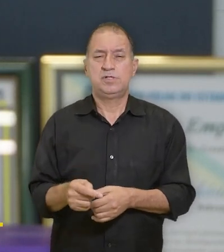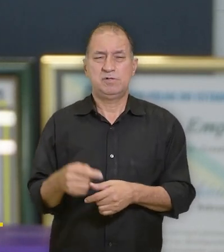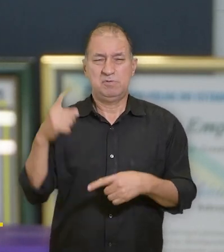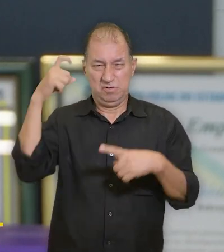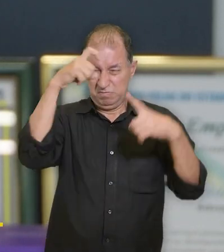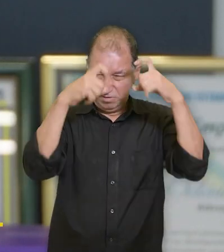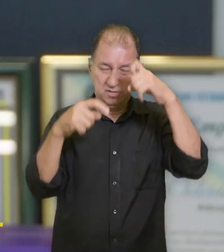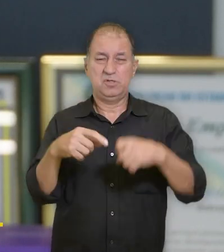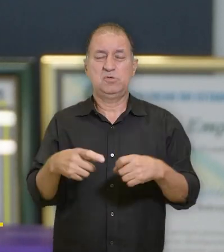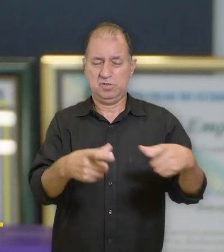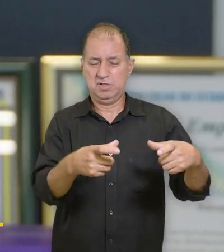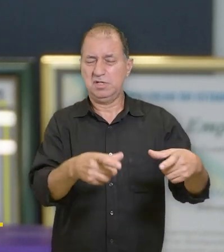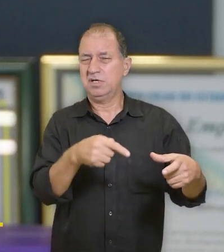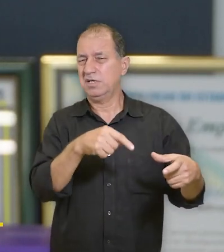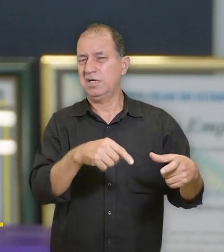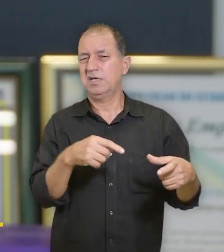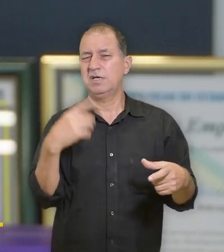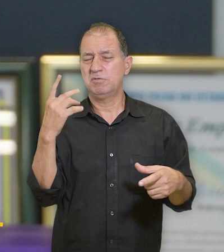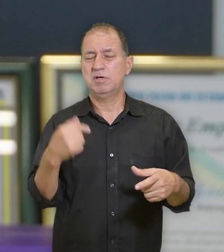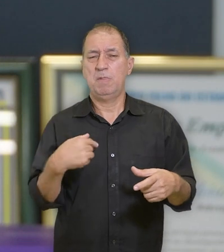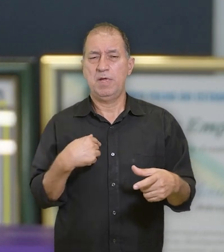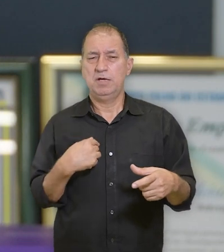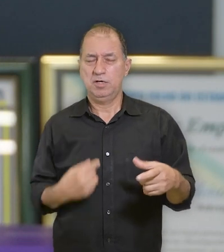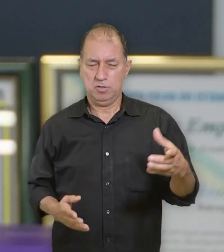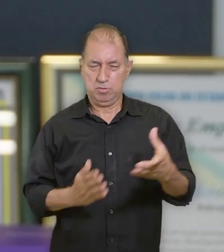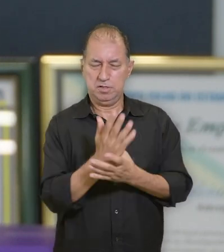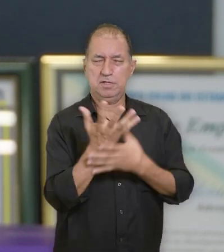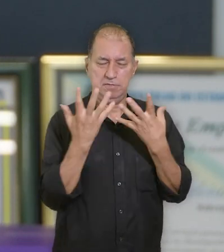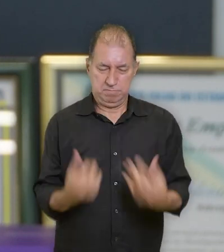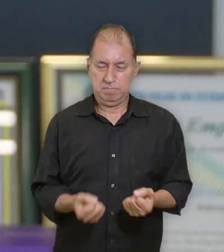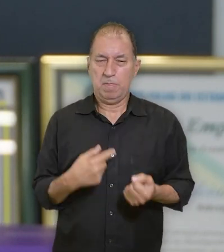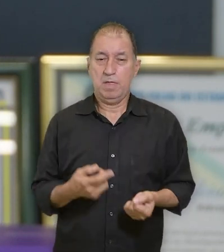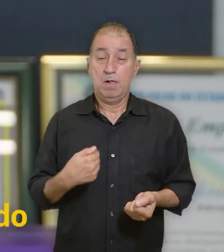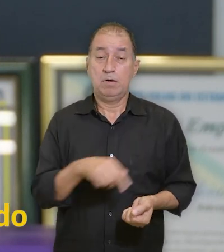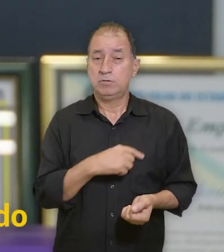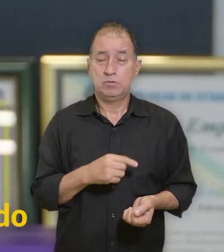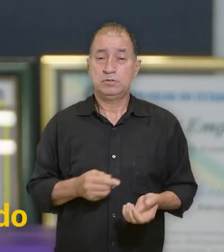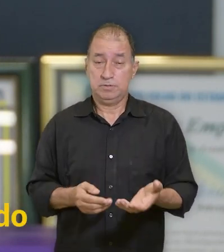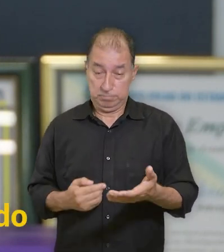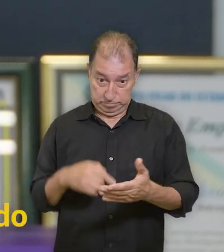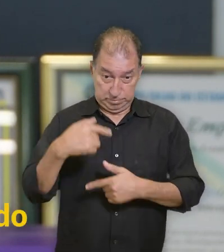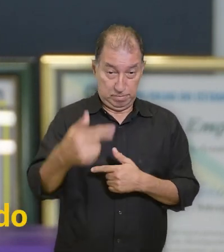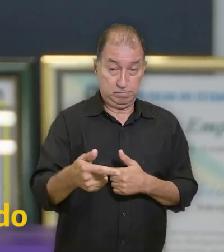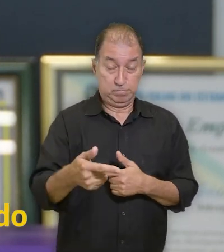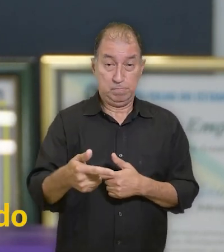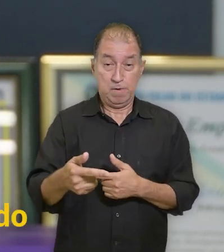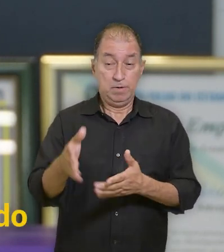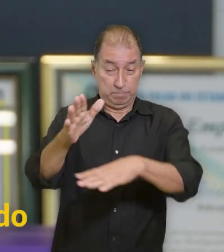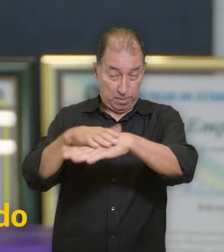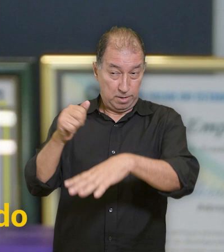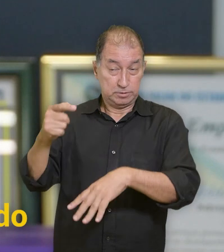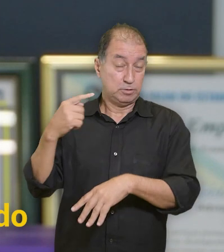auge dessa crise que nós estávamos passando. Aí, no meu discurso de posse, eu já falei que nós iríamos